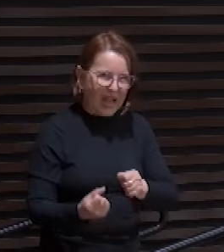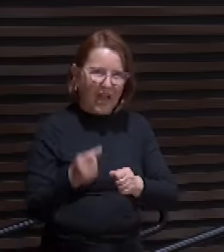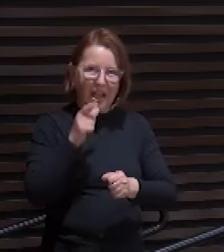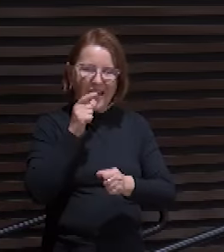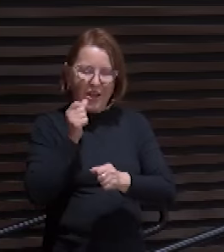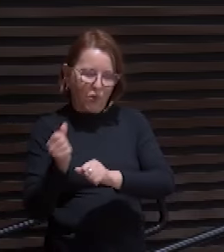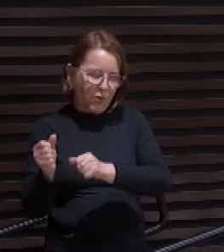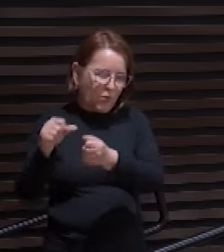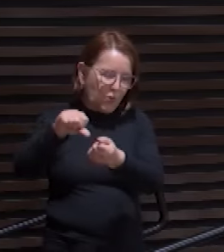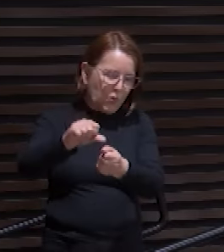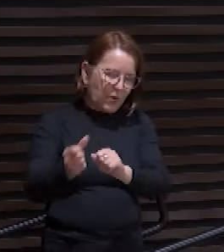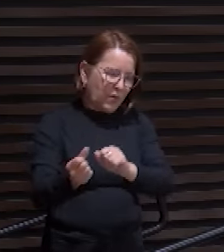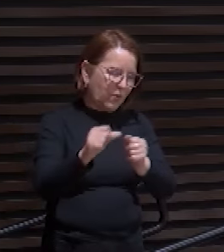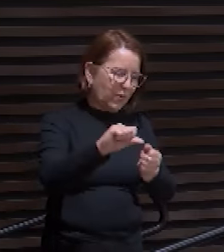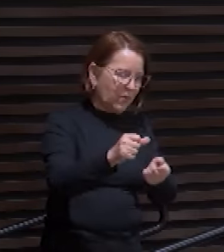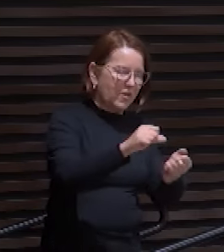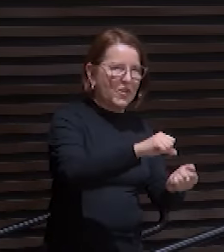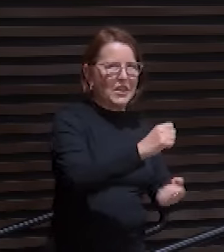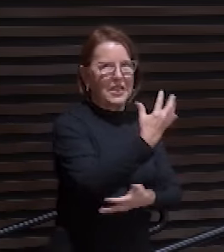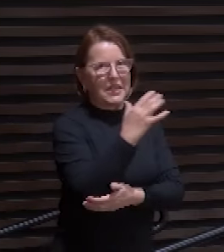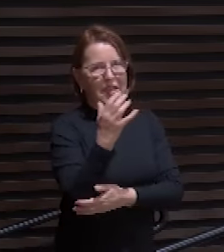teve o tal do dinheiro.